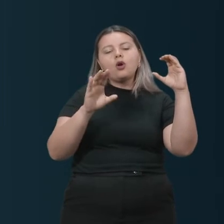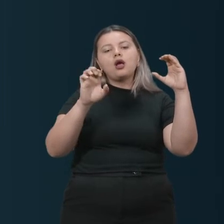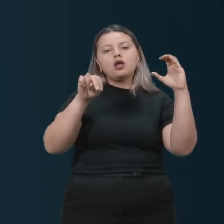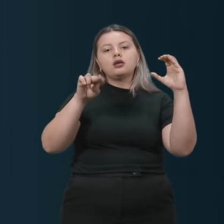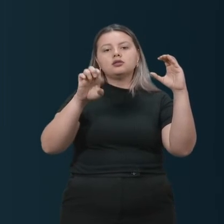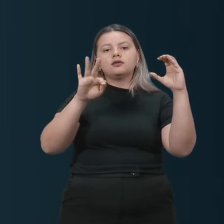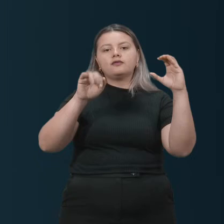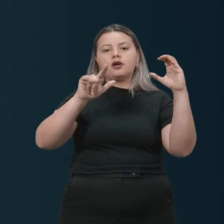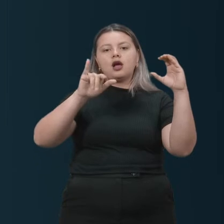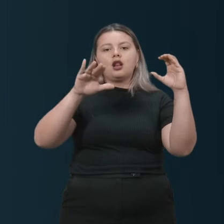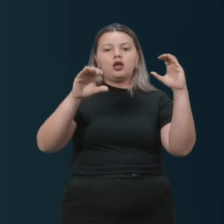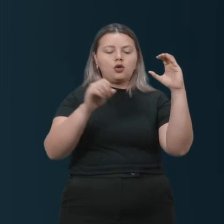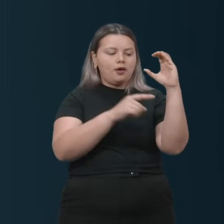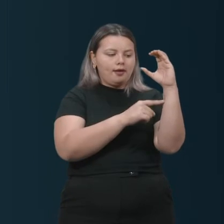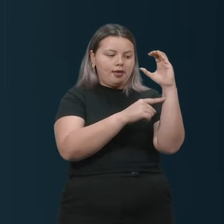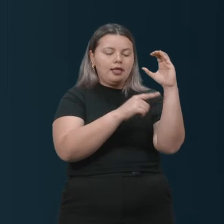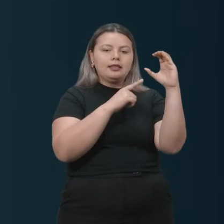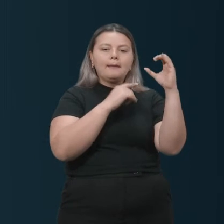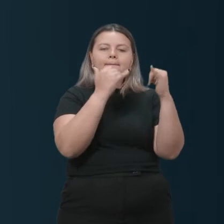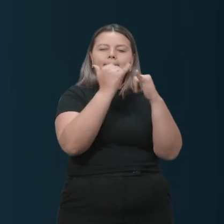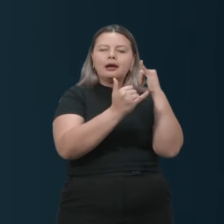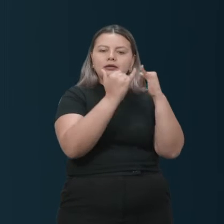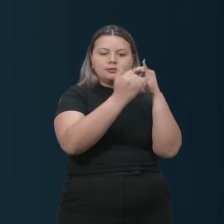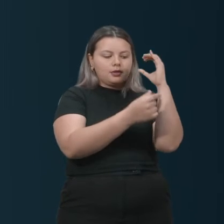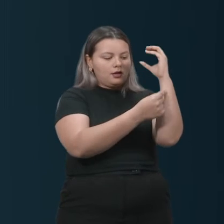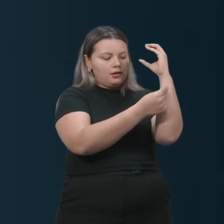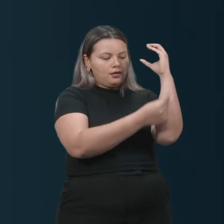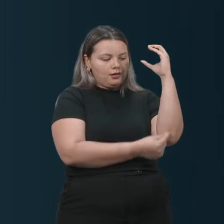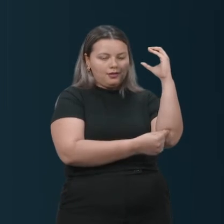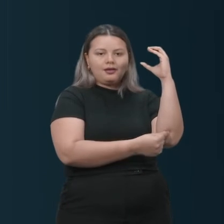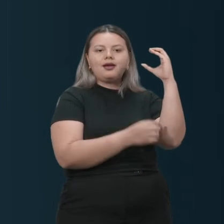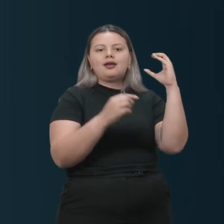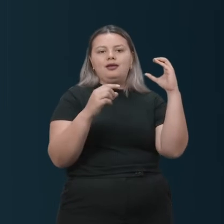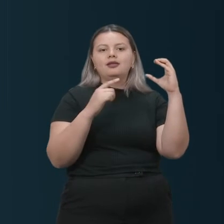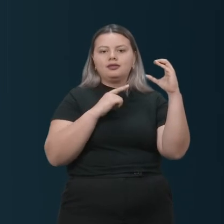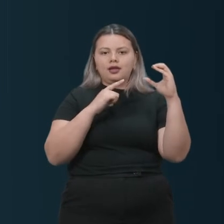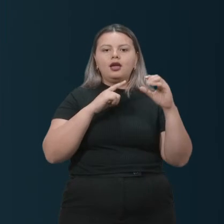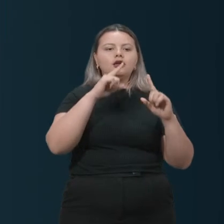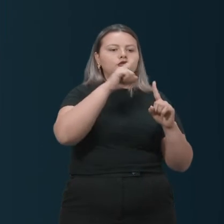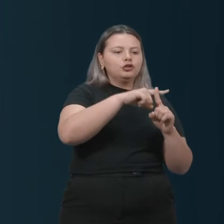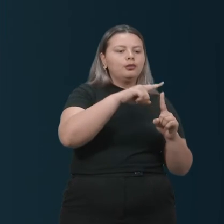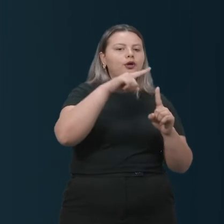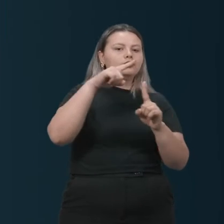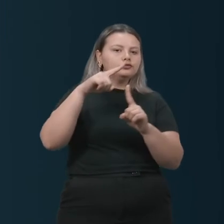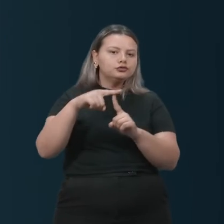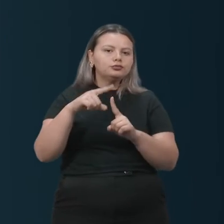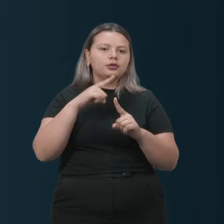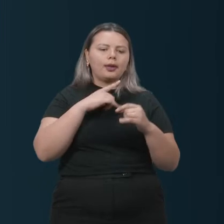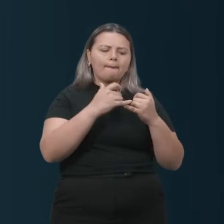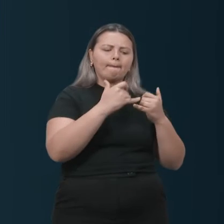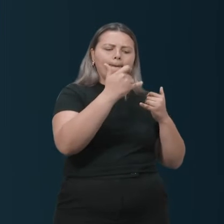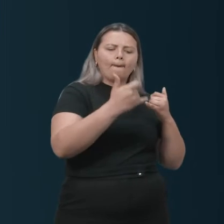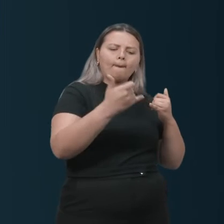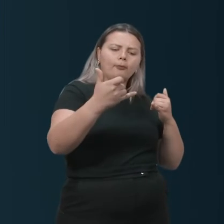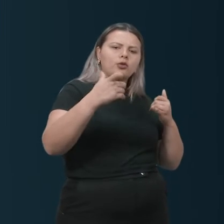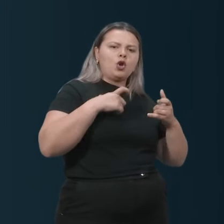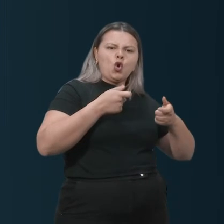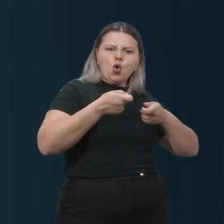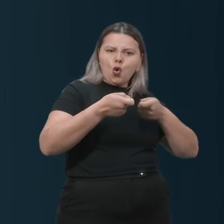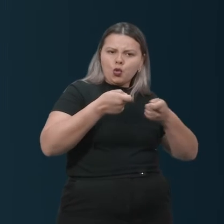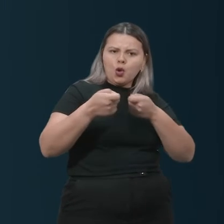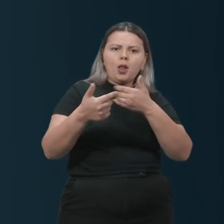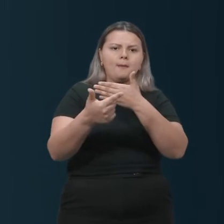funções, inclusive que são muito parecidas com a da medula espinal. Enquanto a medula espinal emite nervos que se prolongam